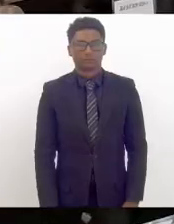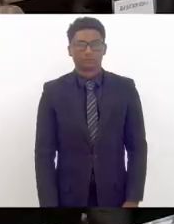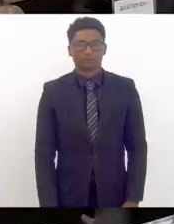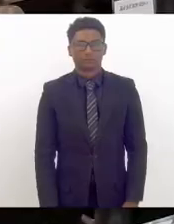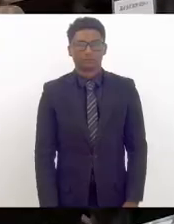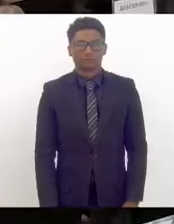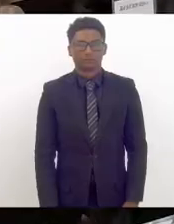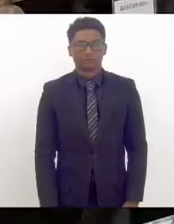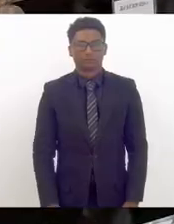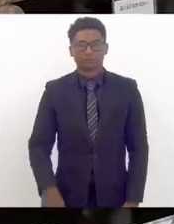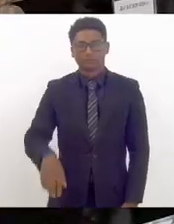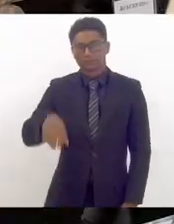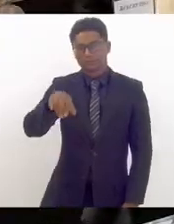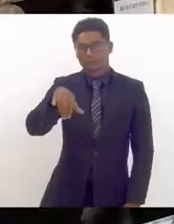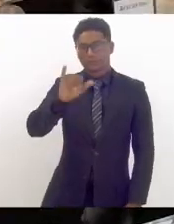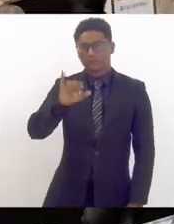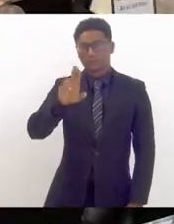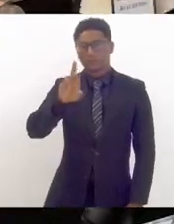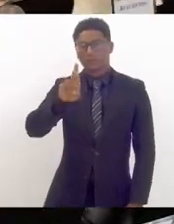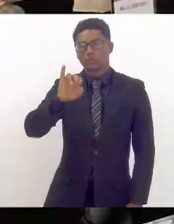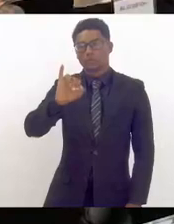Yuri.